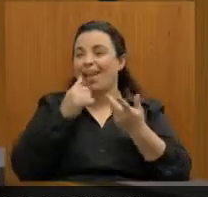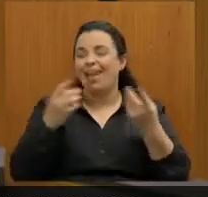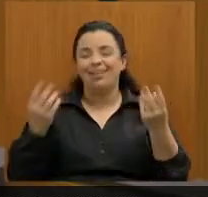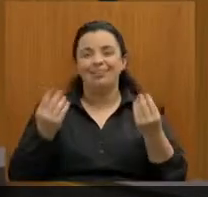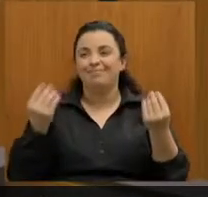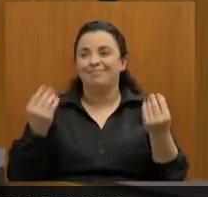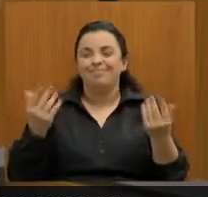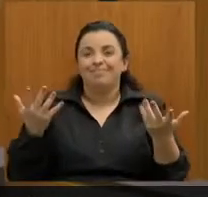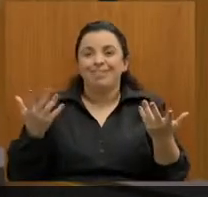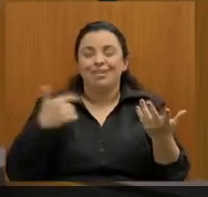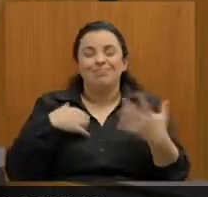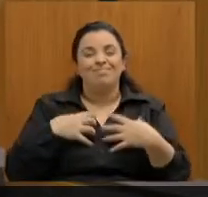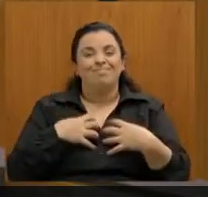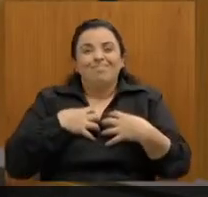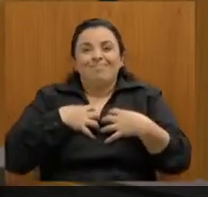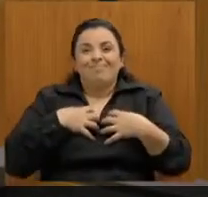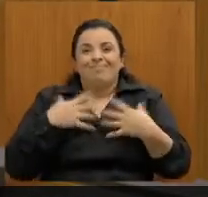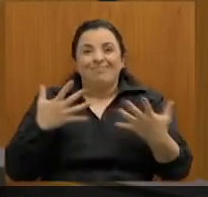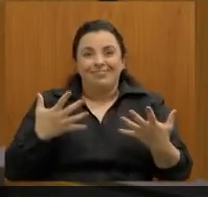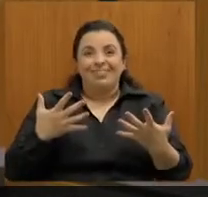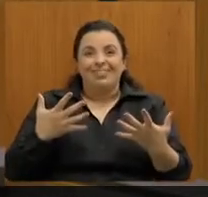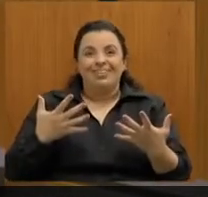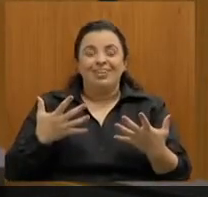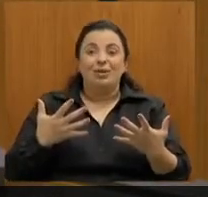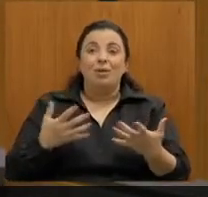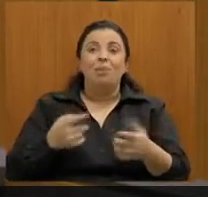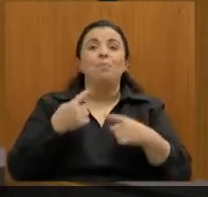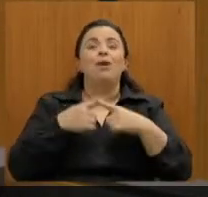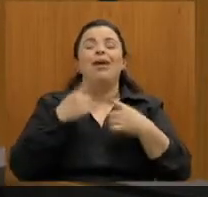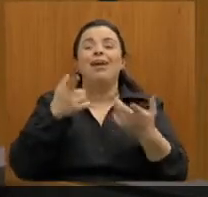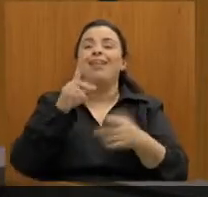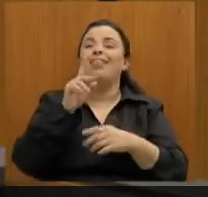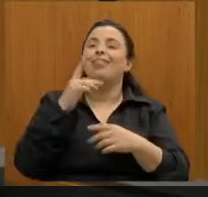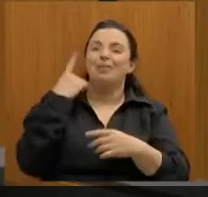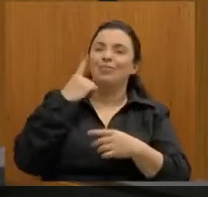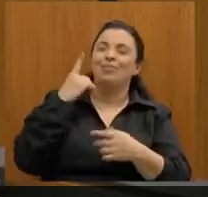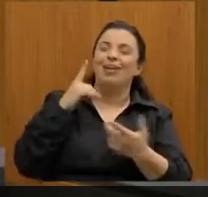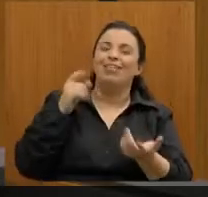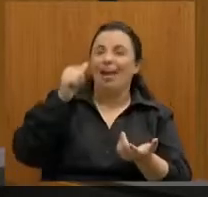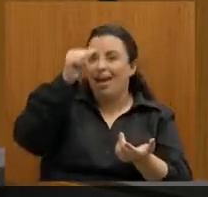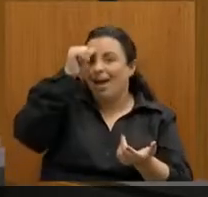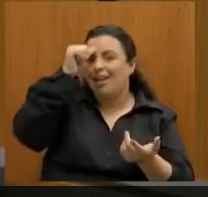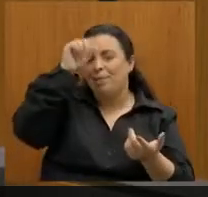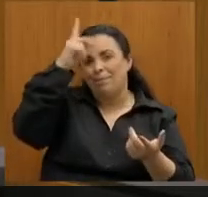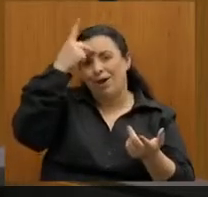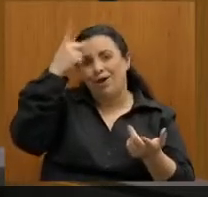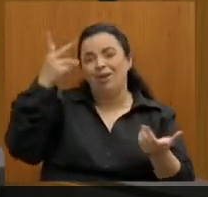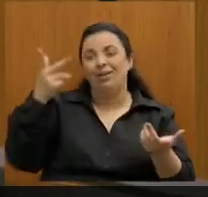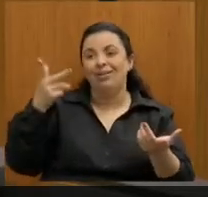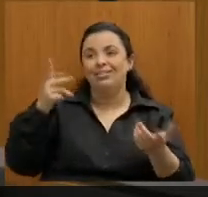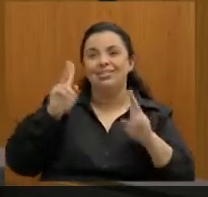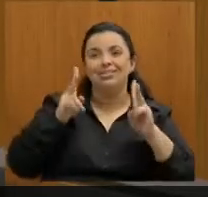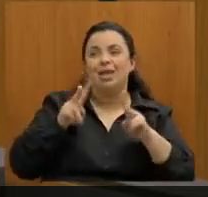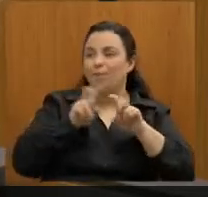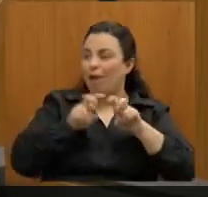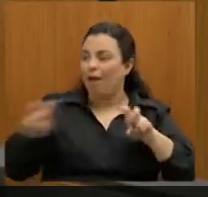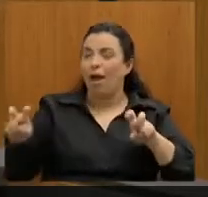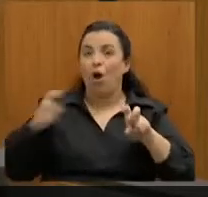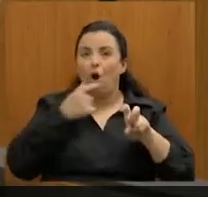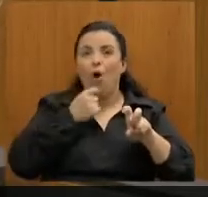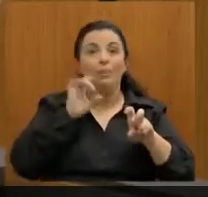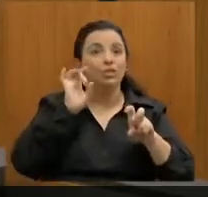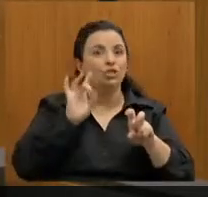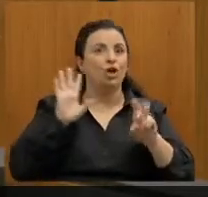Porque quantas vezes deputada Ana Paula a gente mesmo ver mesmo é só de homens uma composição de mesa está de homem